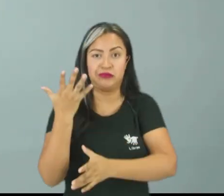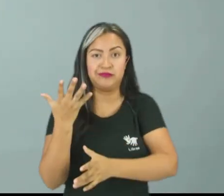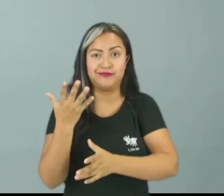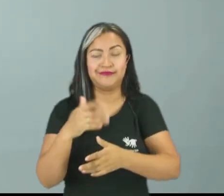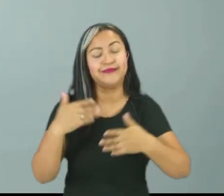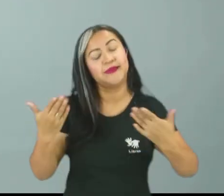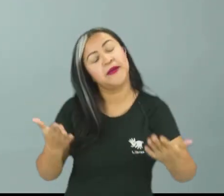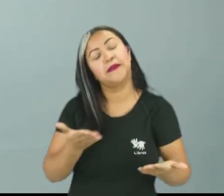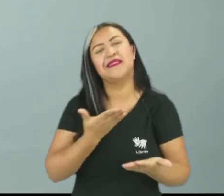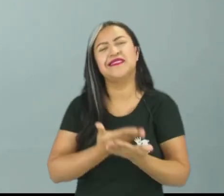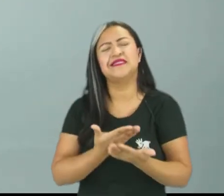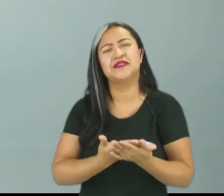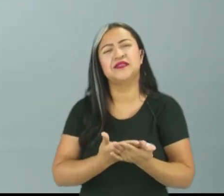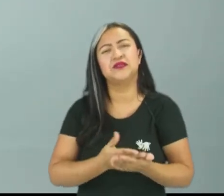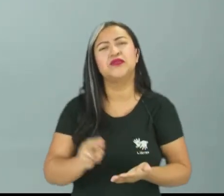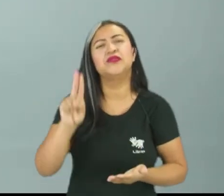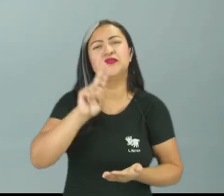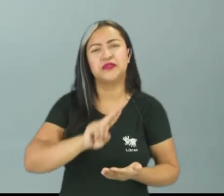foram usadas